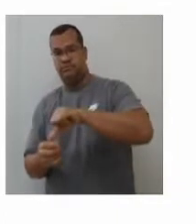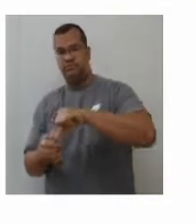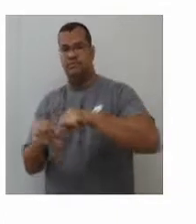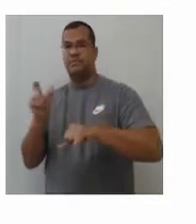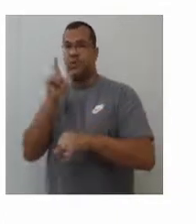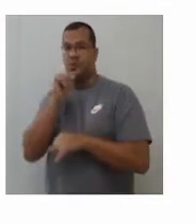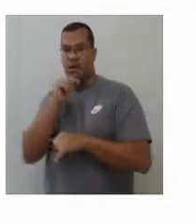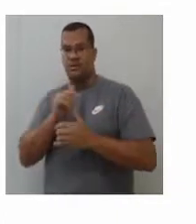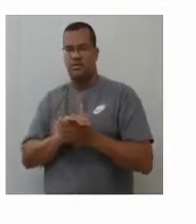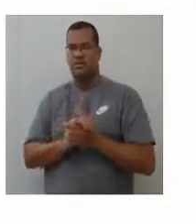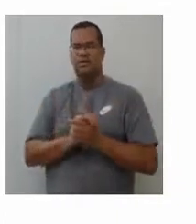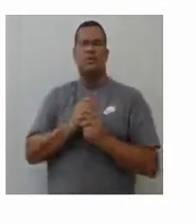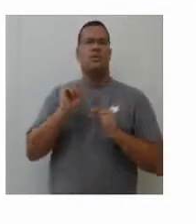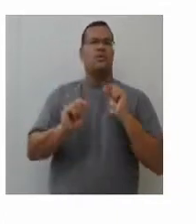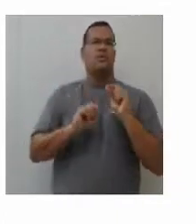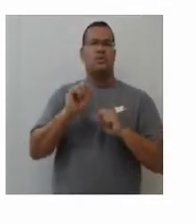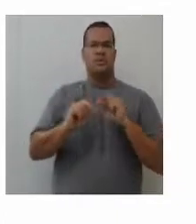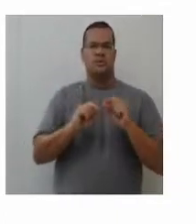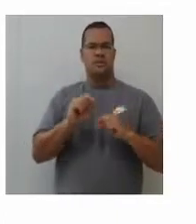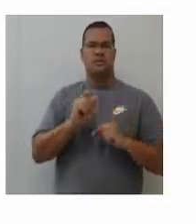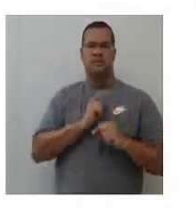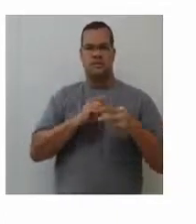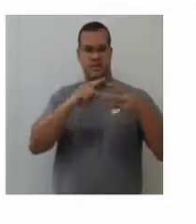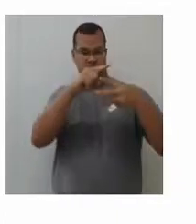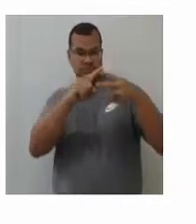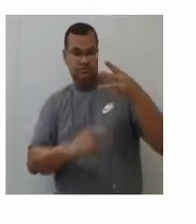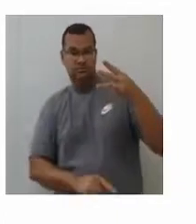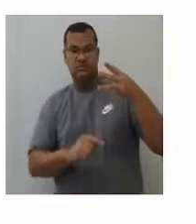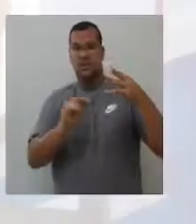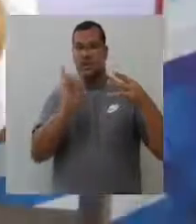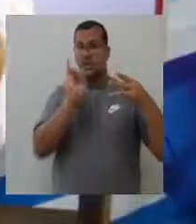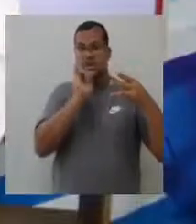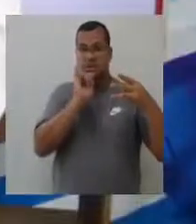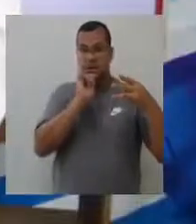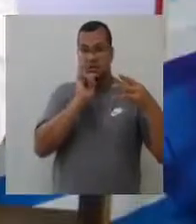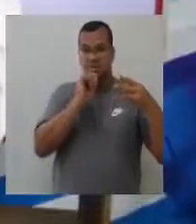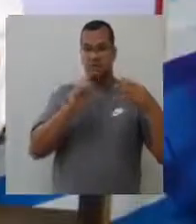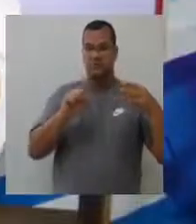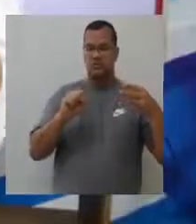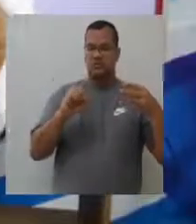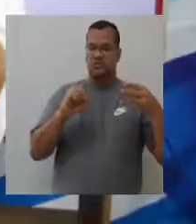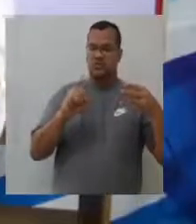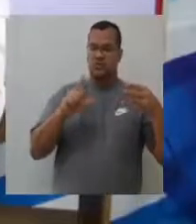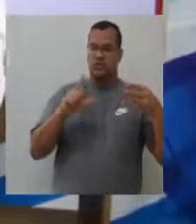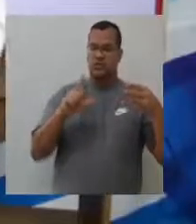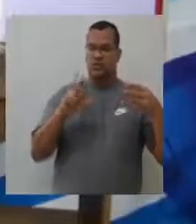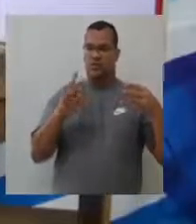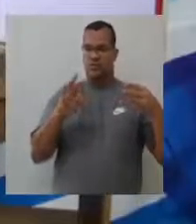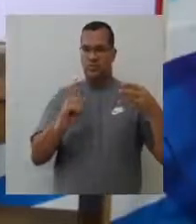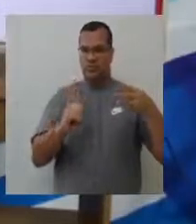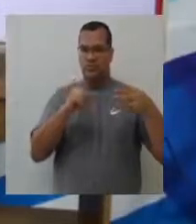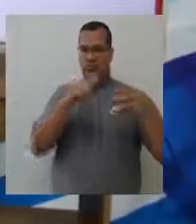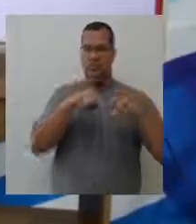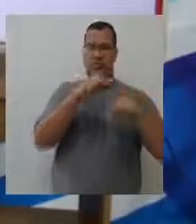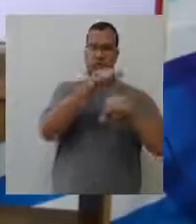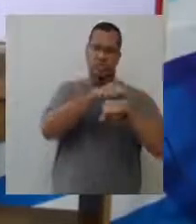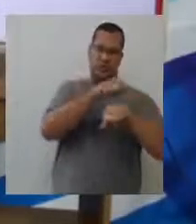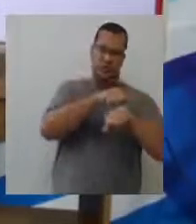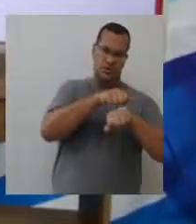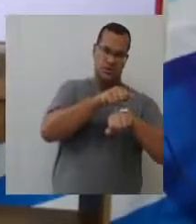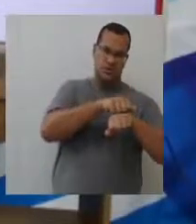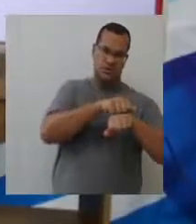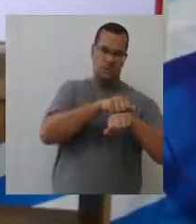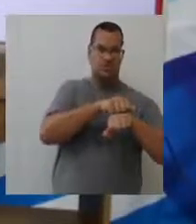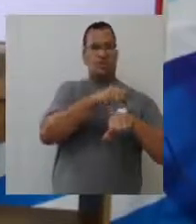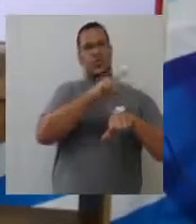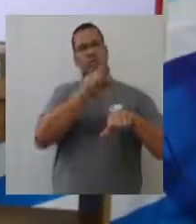água. Então o que é que nós temos aí, pessoal? Nós temos 3 exemplos, onde o soluto foi, em um exemplo, sólido, no outro líquido e no outro